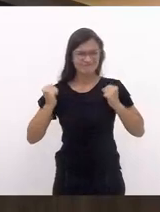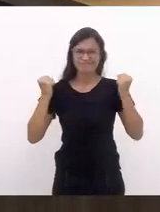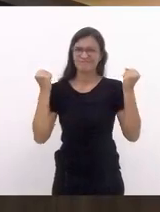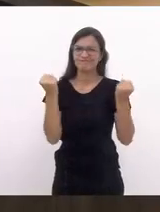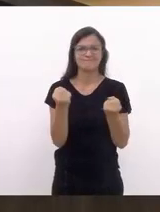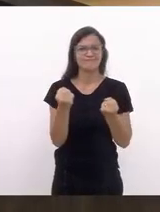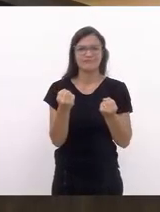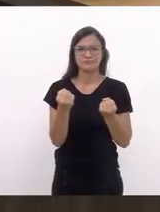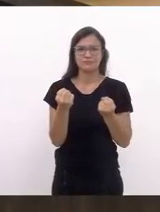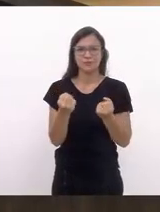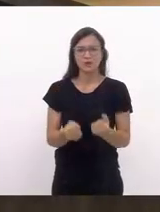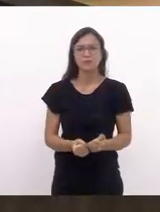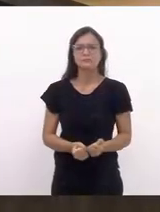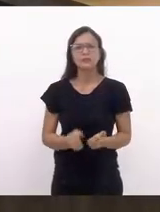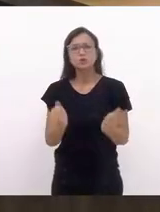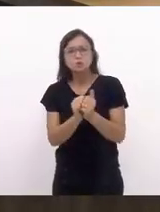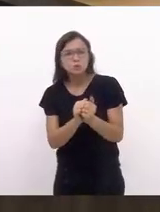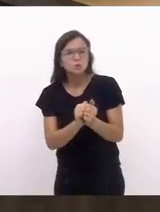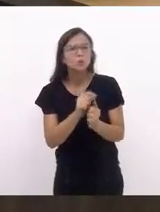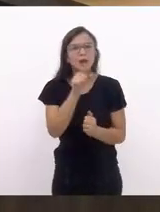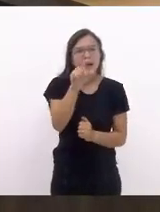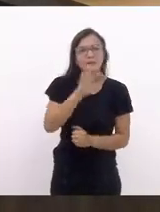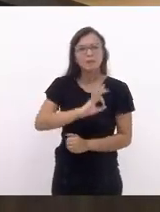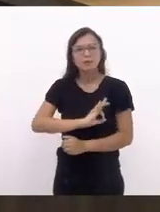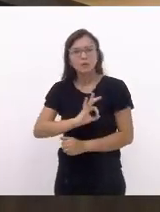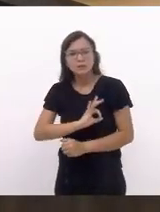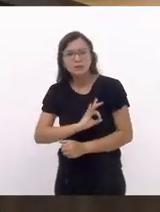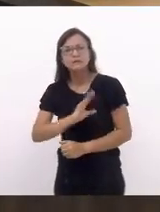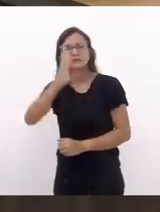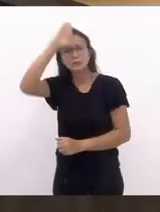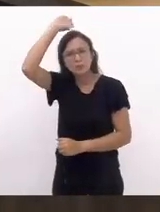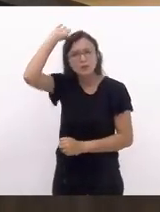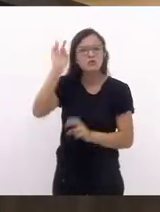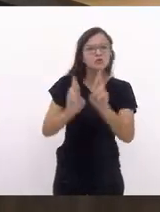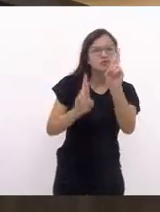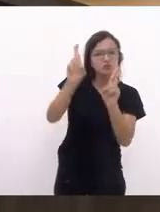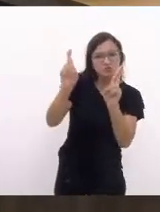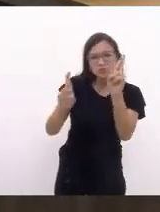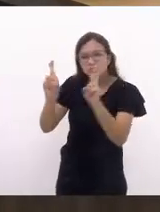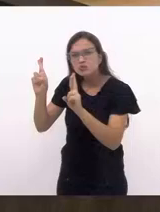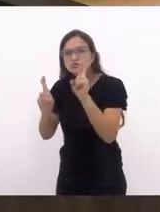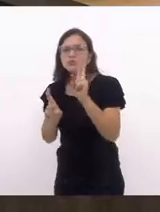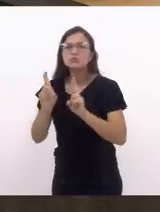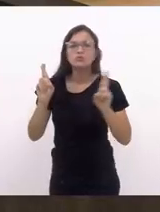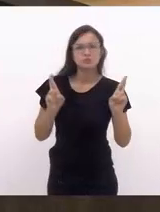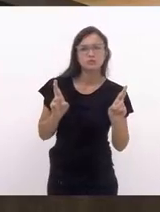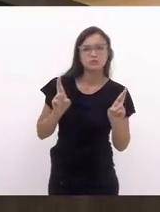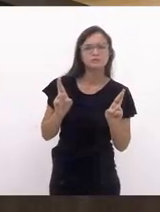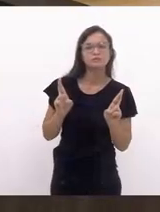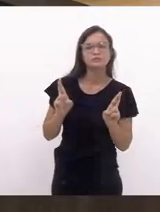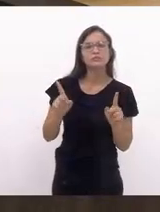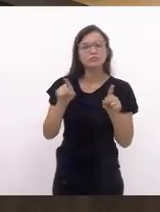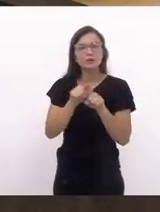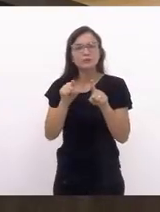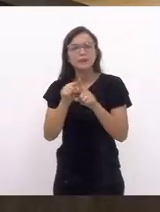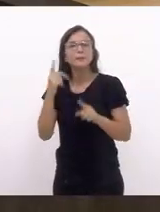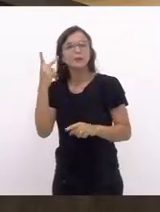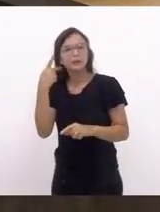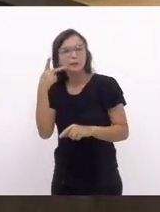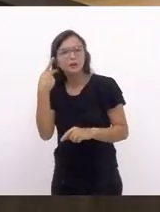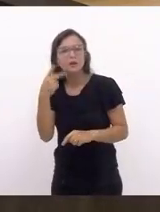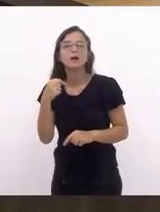junto com as lideranças da Polícia Militar do bombeiro com os parlamentares envolvidos